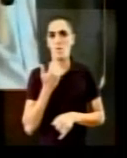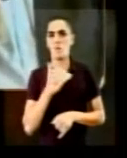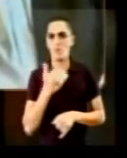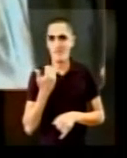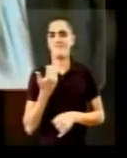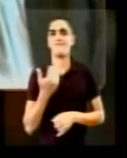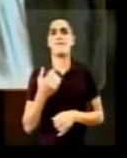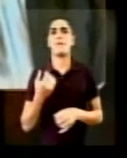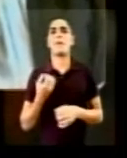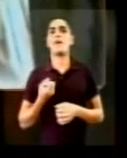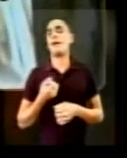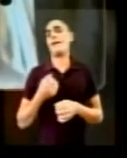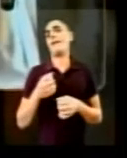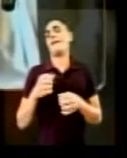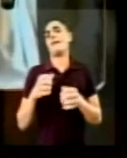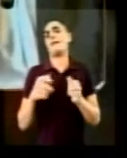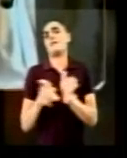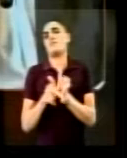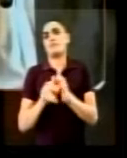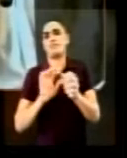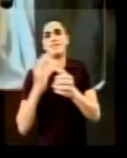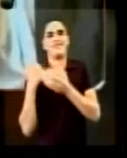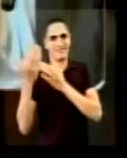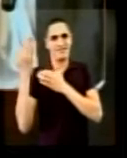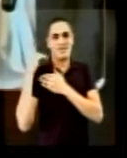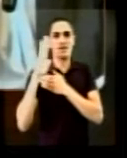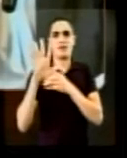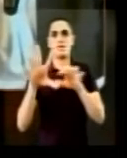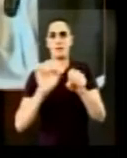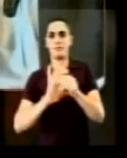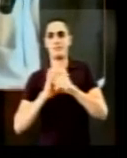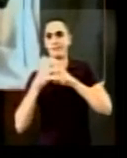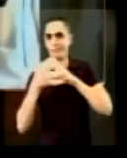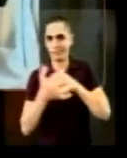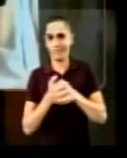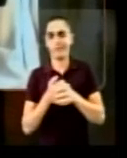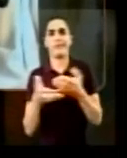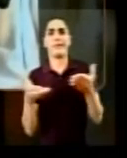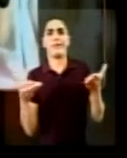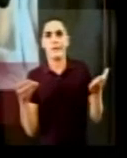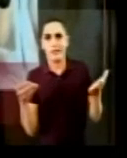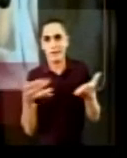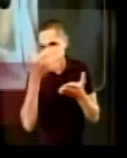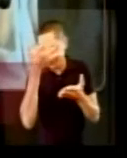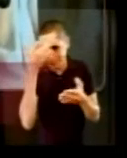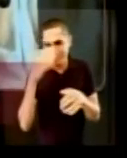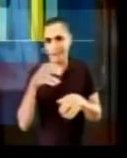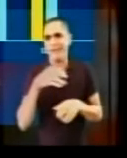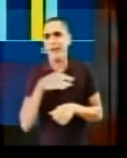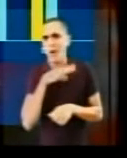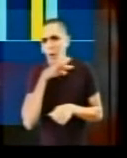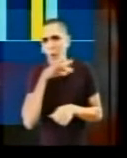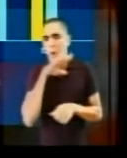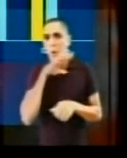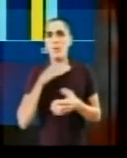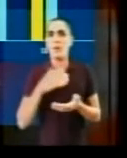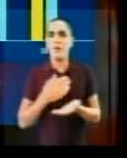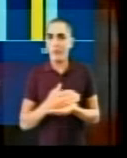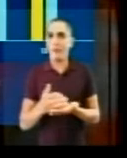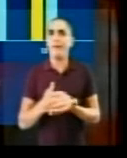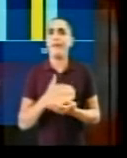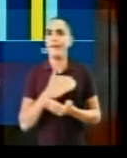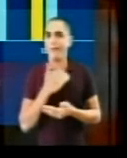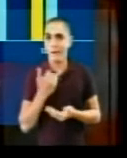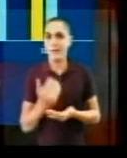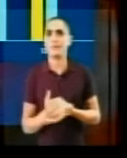um número de internados e um número de graves muito grande. Aqui está, então,